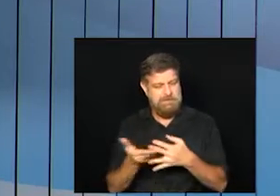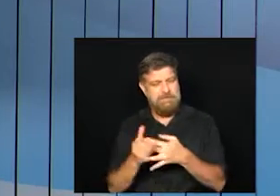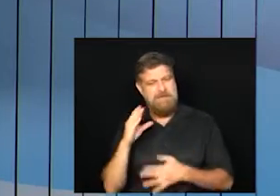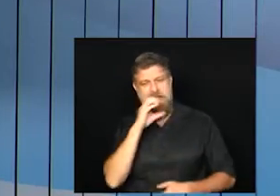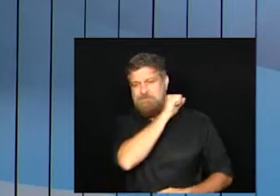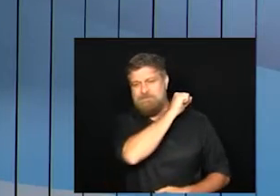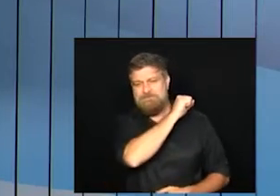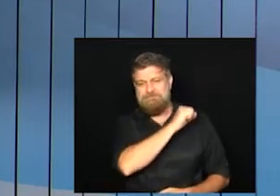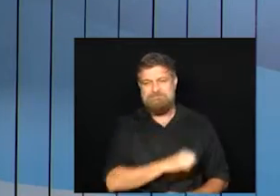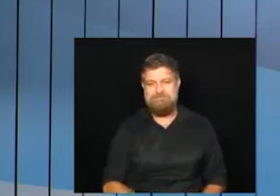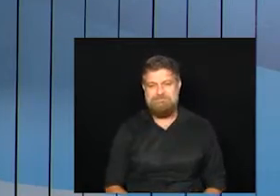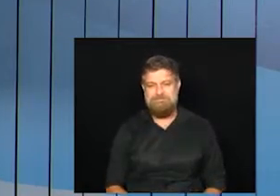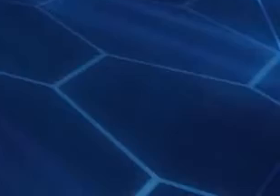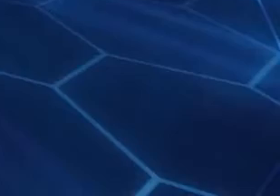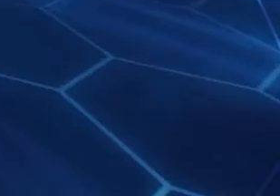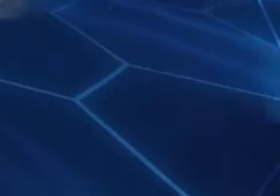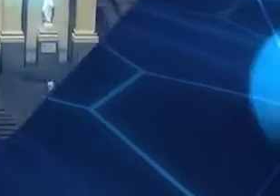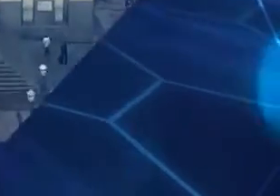intervalo.